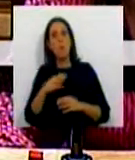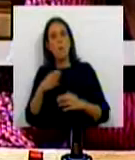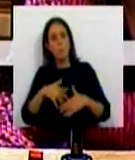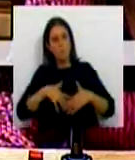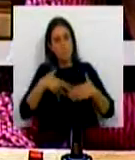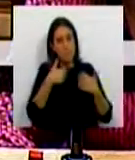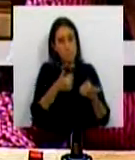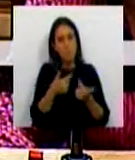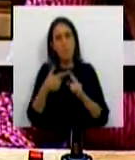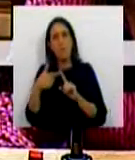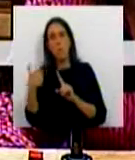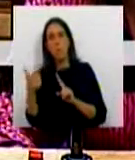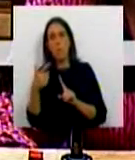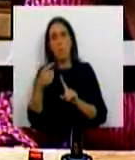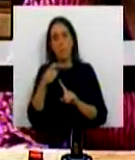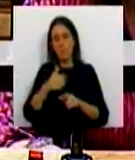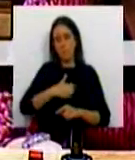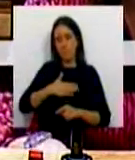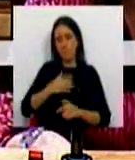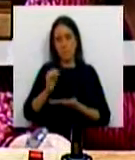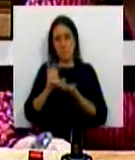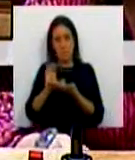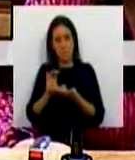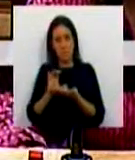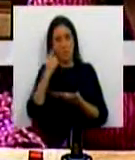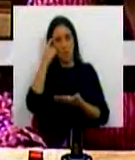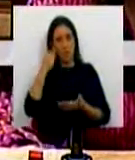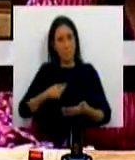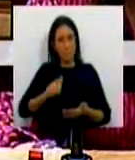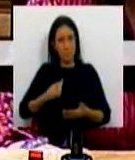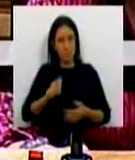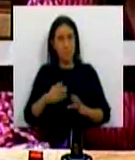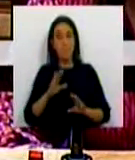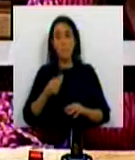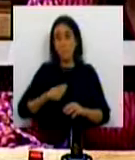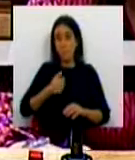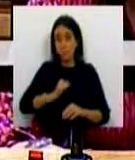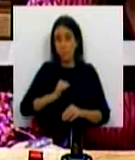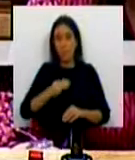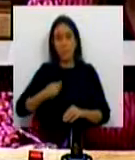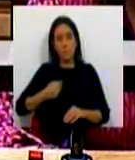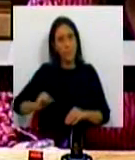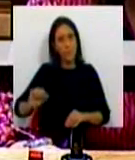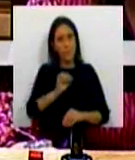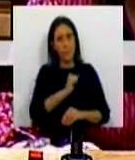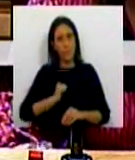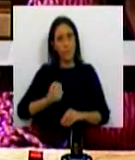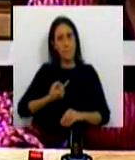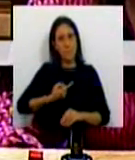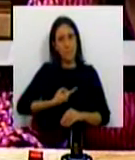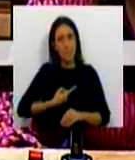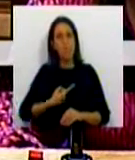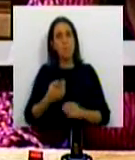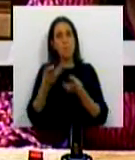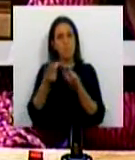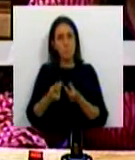nossas empresas. Mas estas minhas preocupações, nossas preocupações, não são desprendidas da necessária consolidação